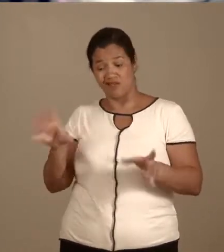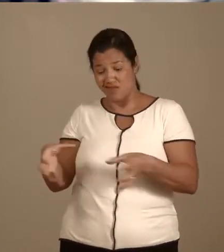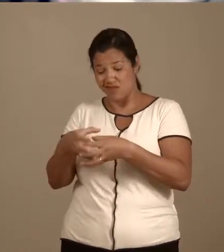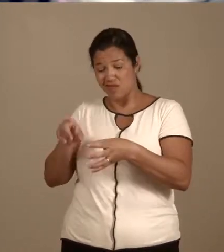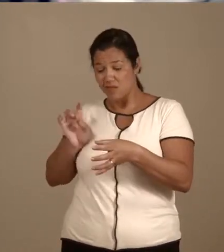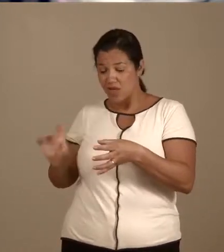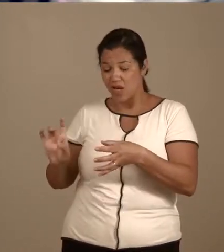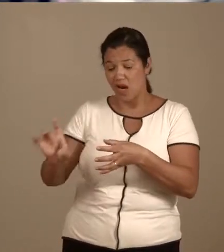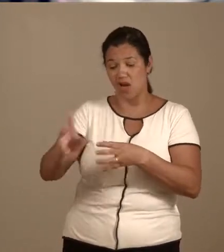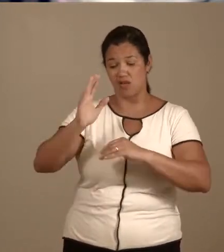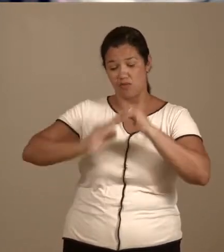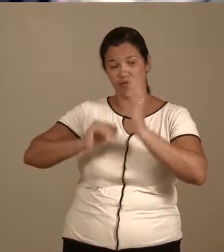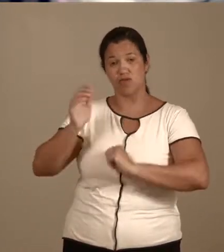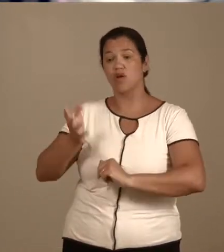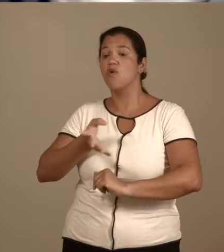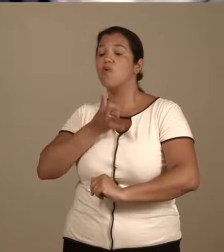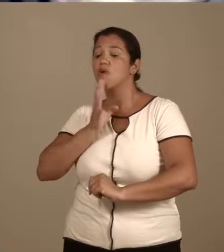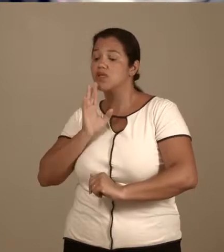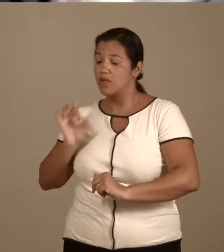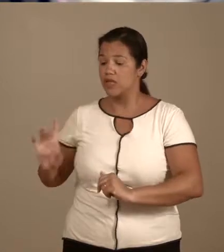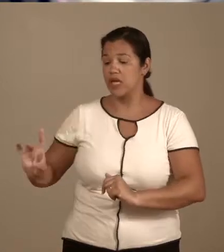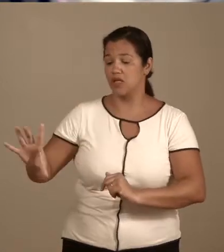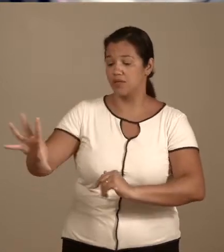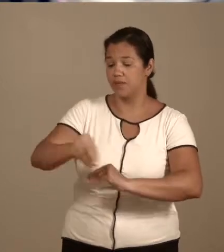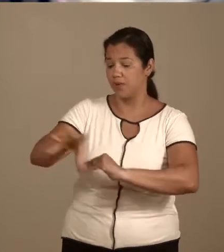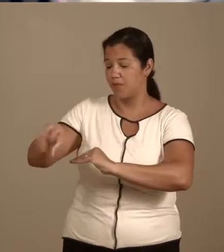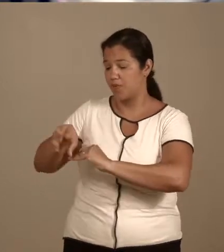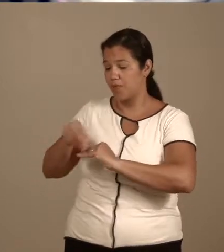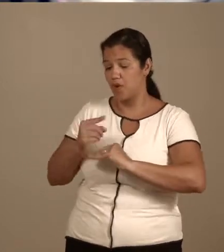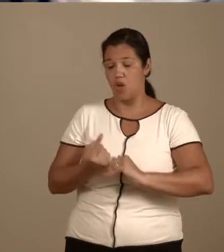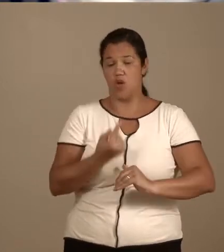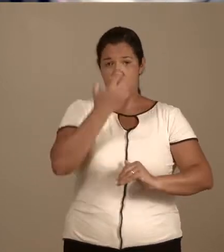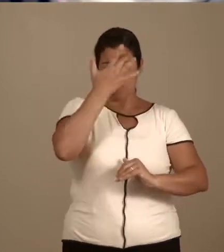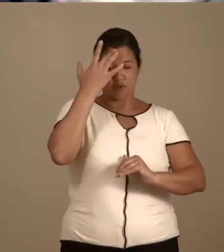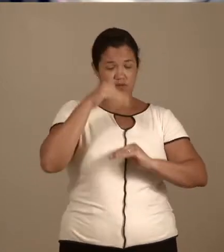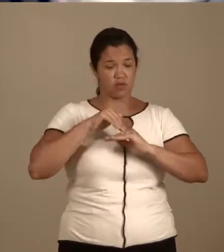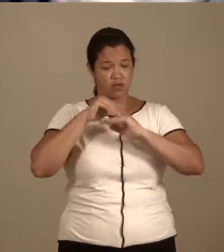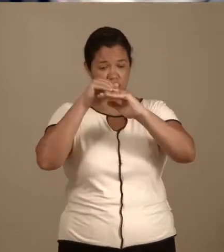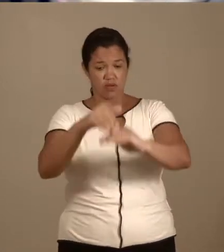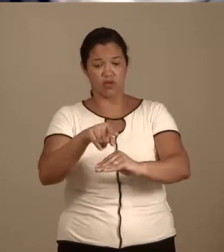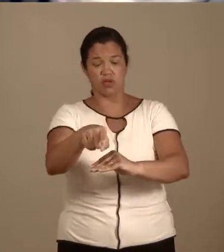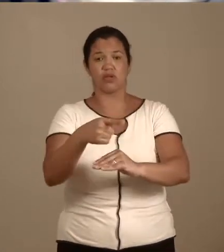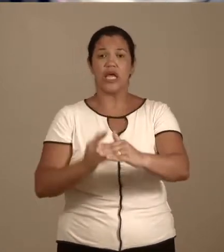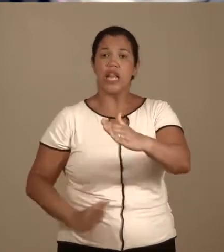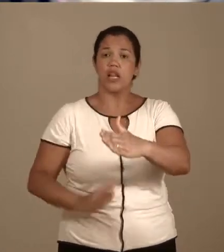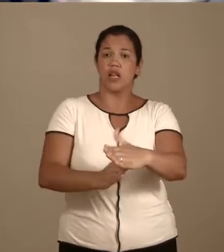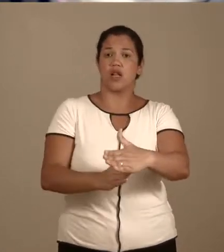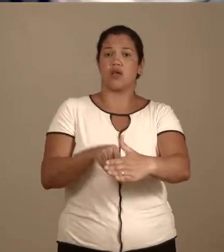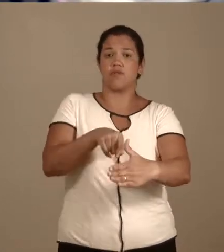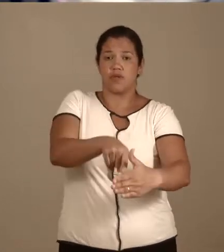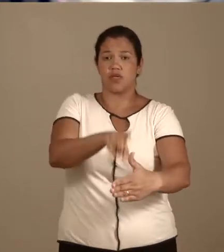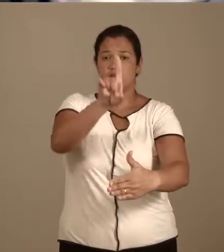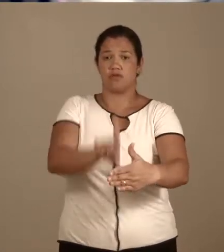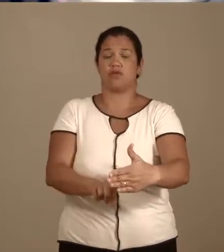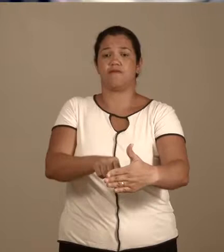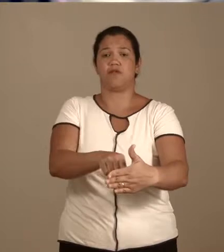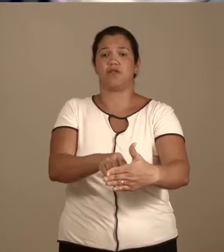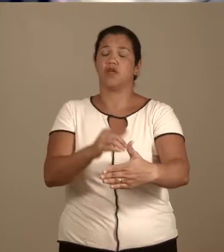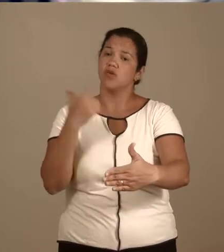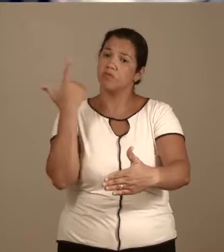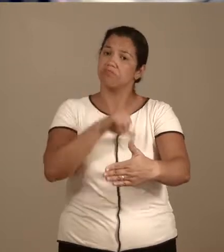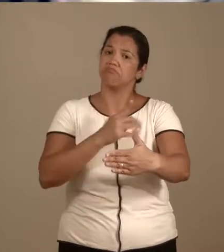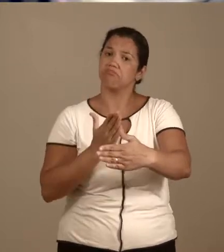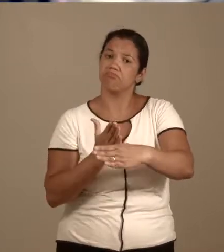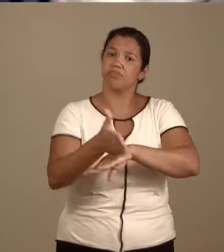esse conjugar de saberes que vai fazer com que uma pessoa saia do problema da limitação da deficiência